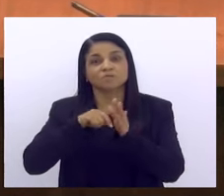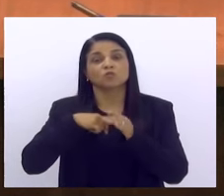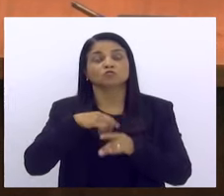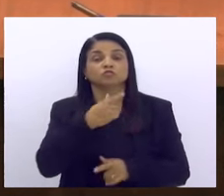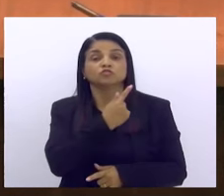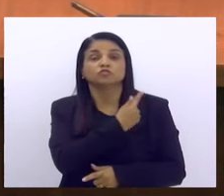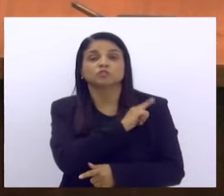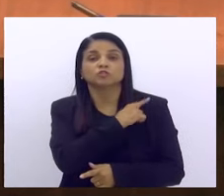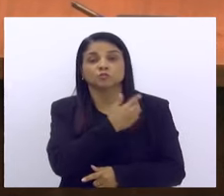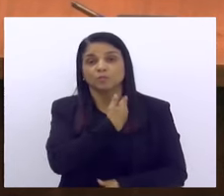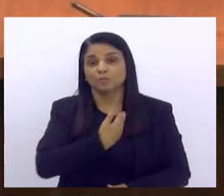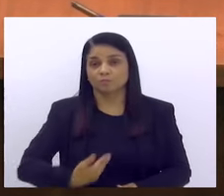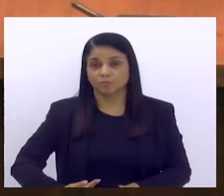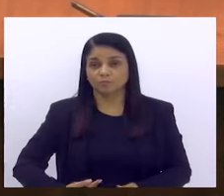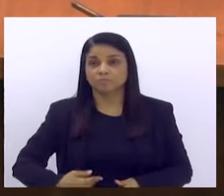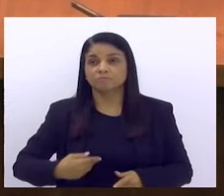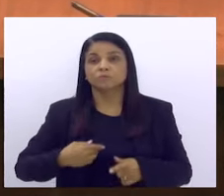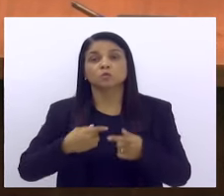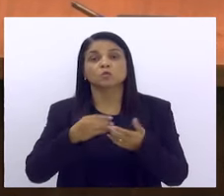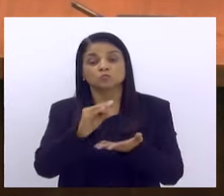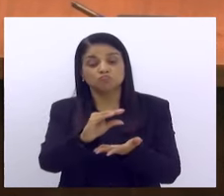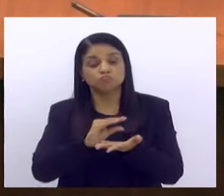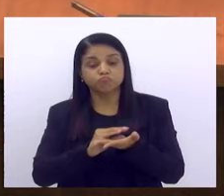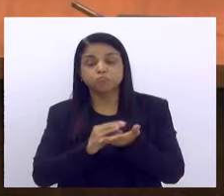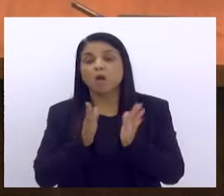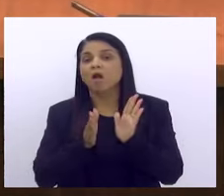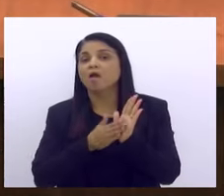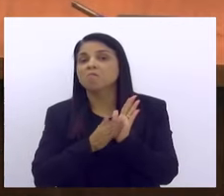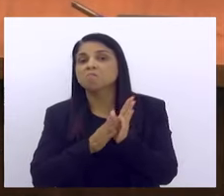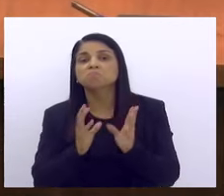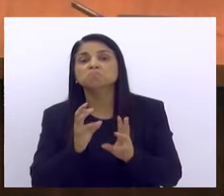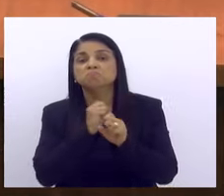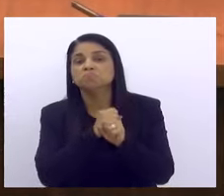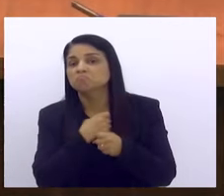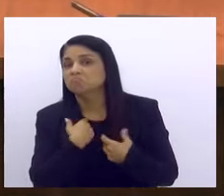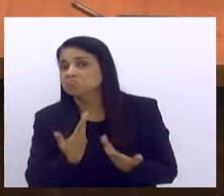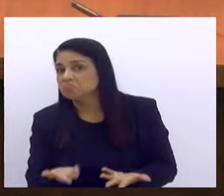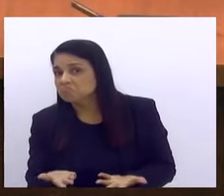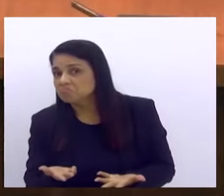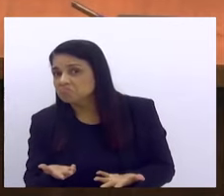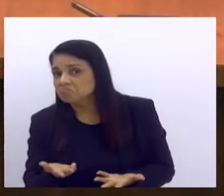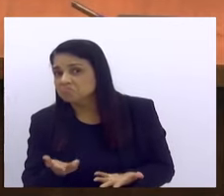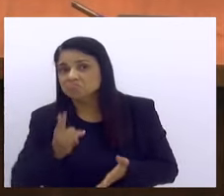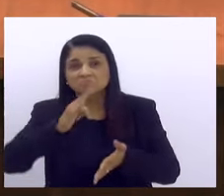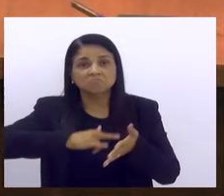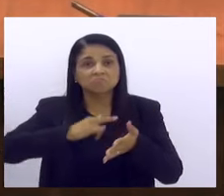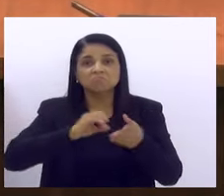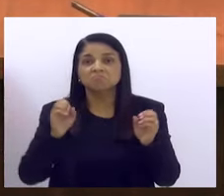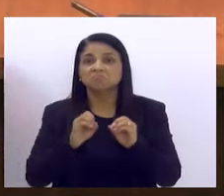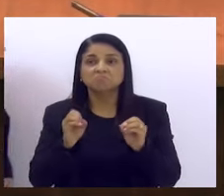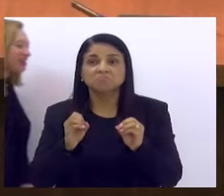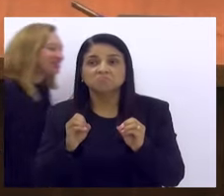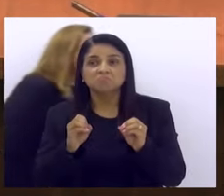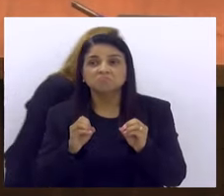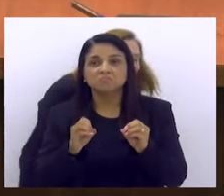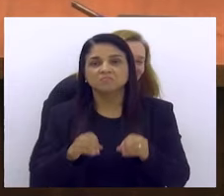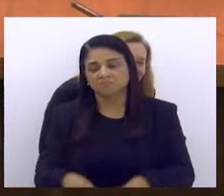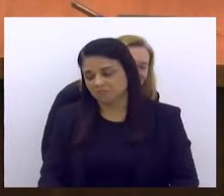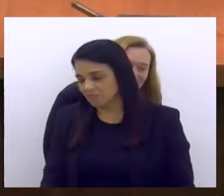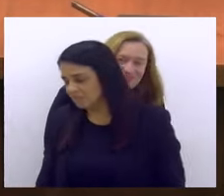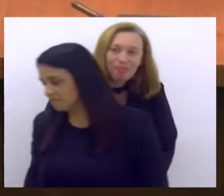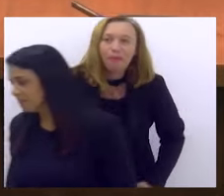gestor público e não deu conta do dinheiro que até hoje não disse o que fez e embolsou da Assembleia Legislativa. E por falar em